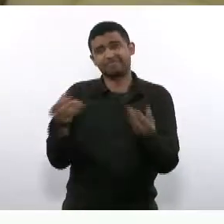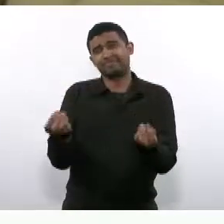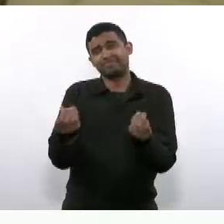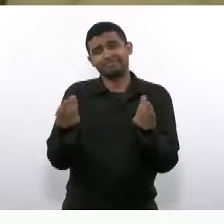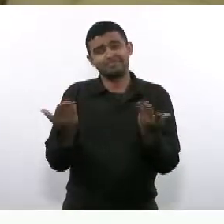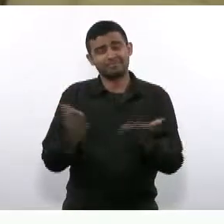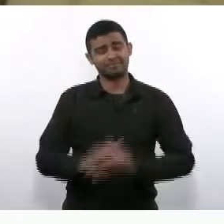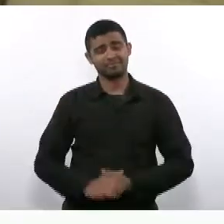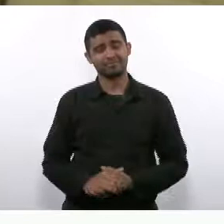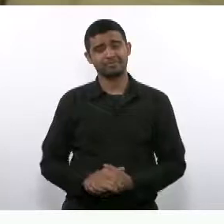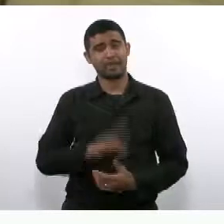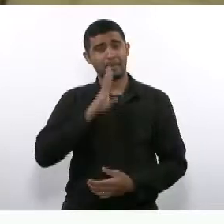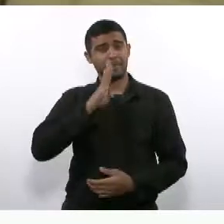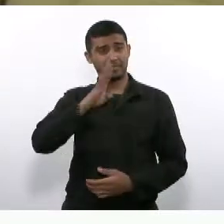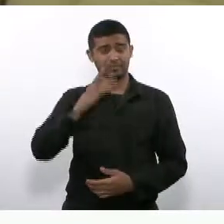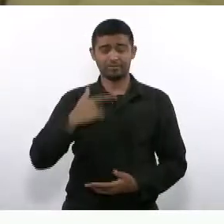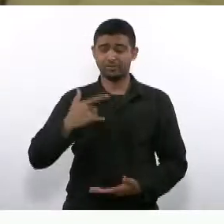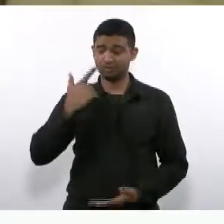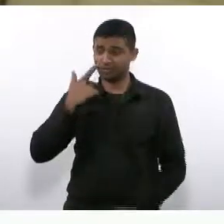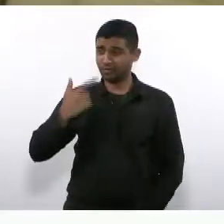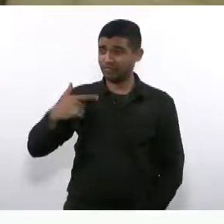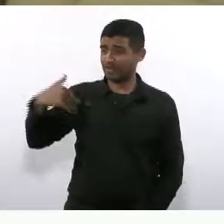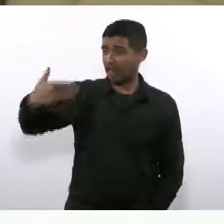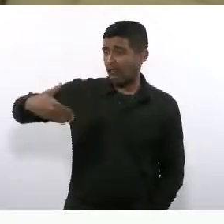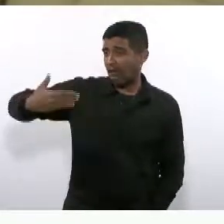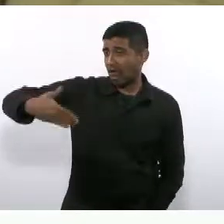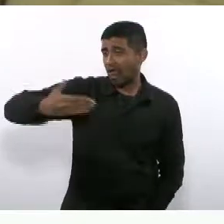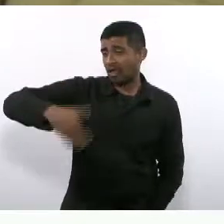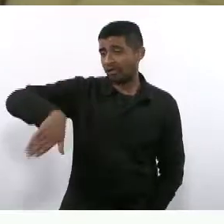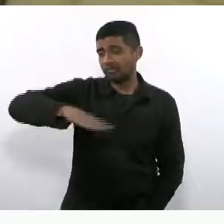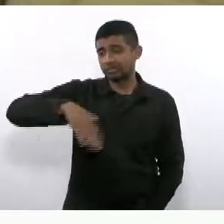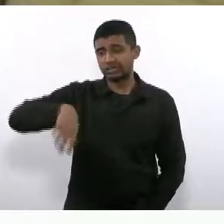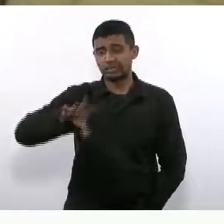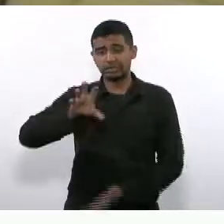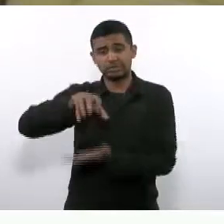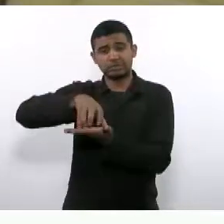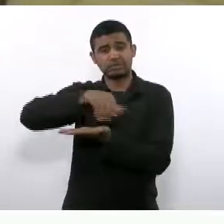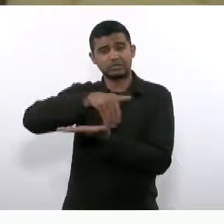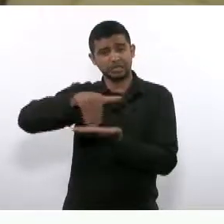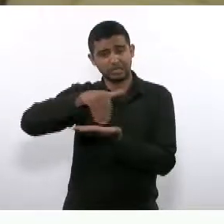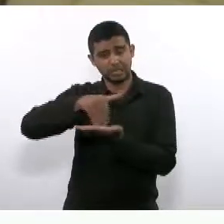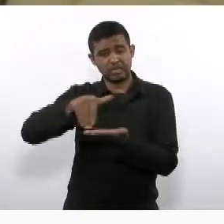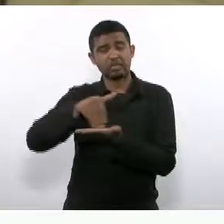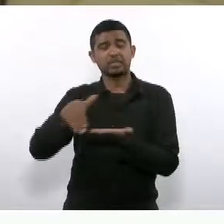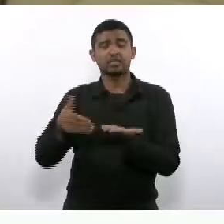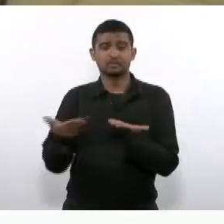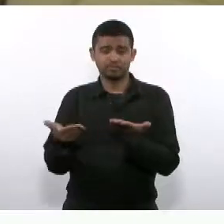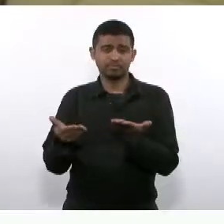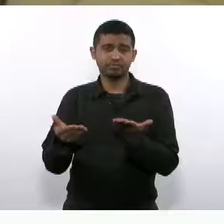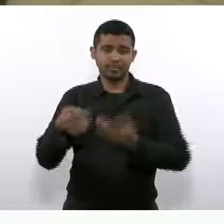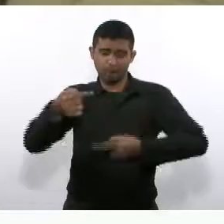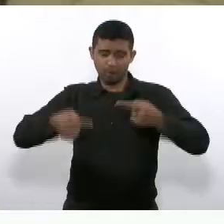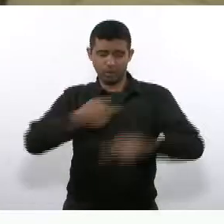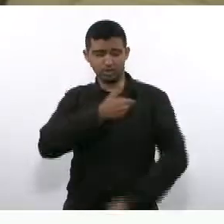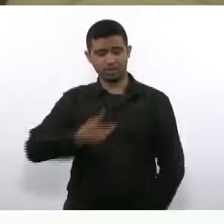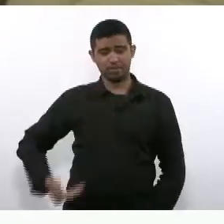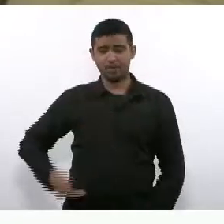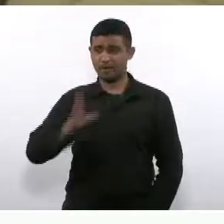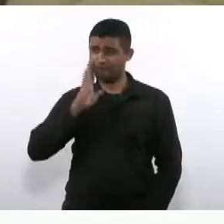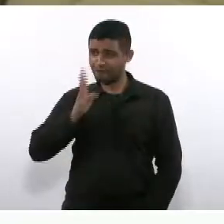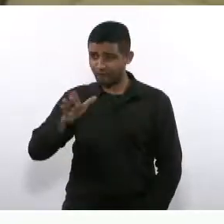mais tendo esse contexto, uma secretaria de políticas públicas para as mulheres